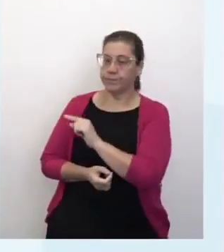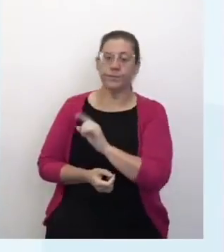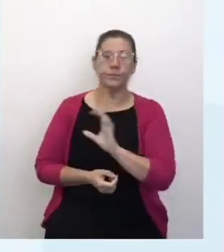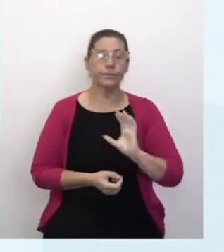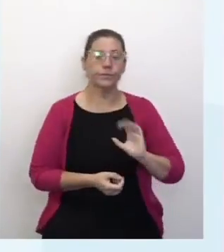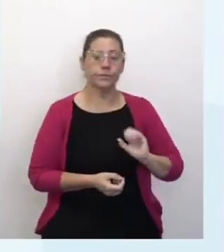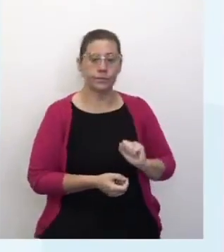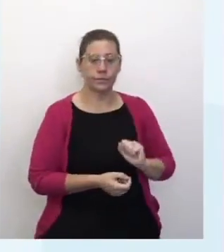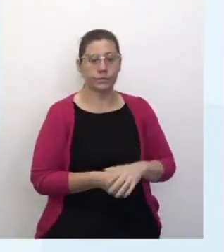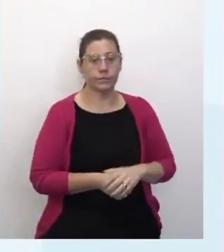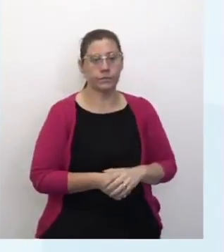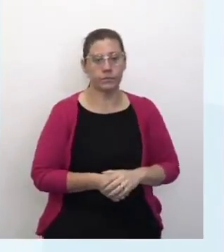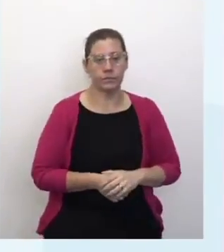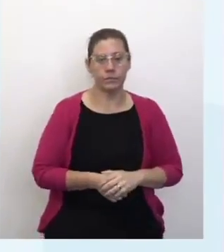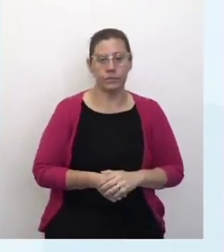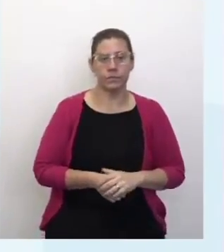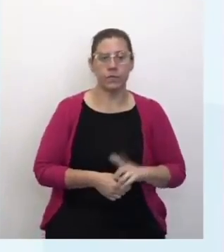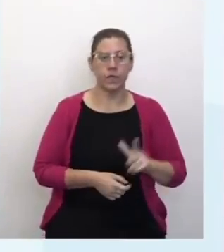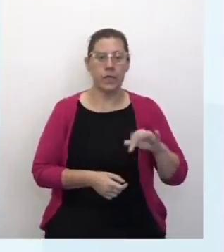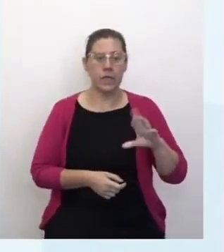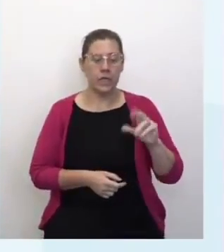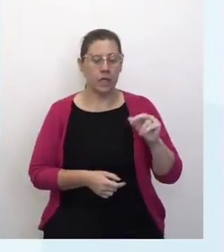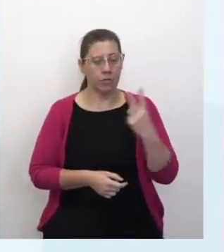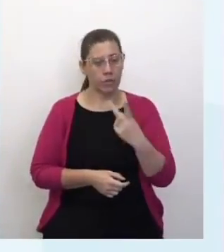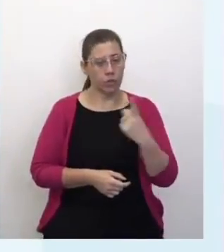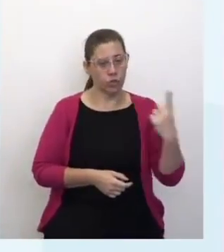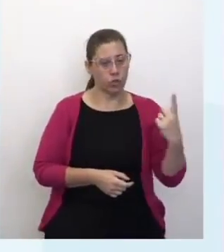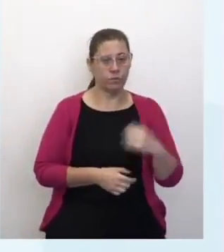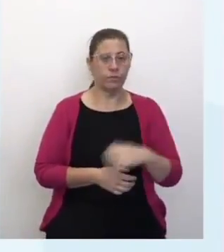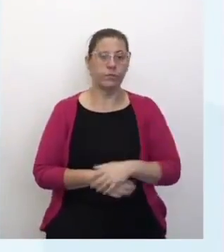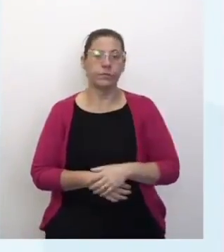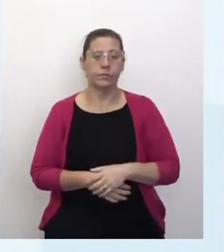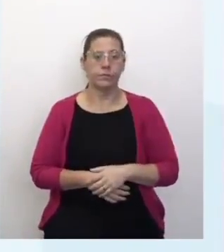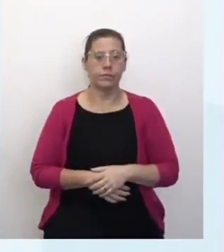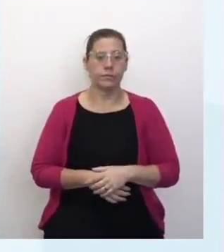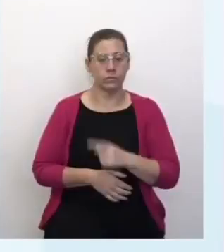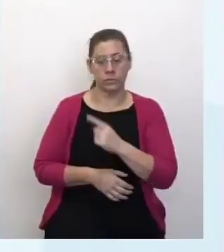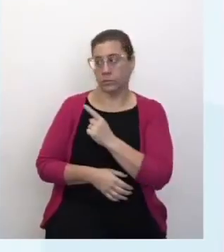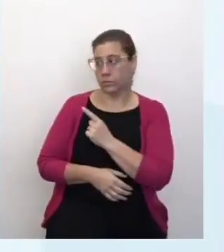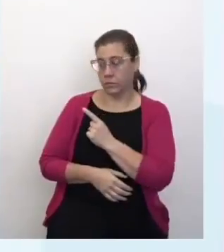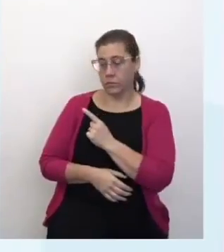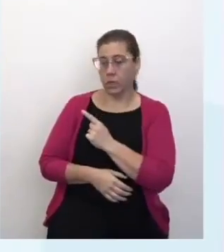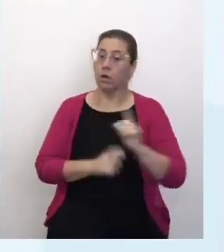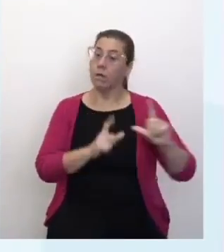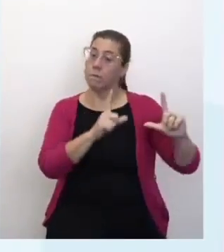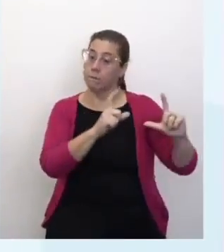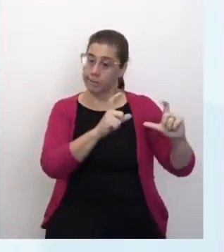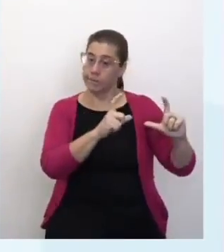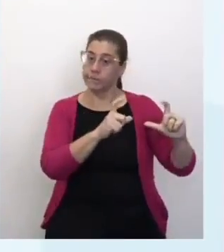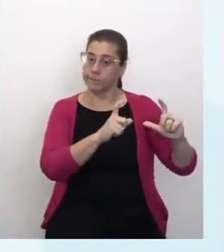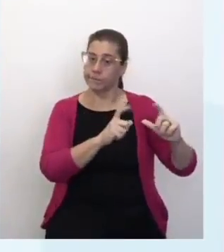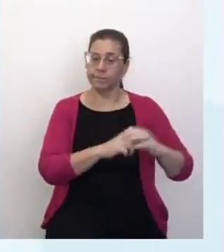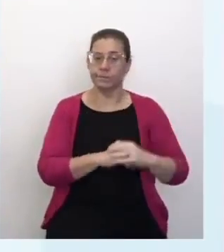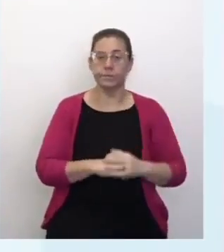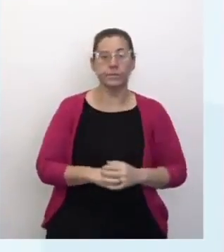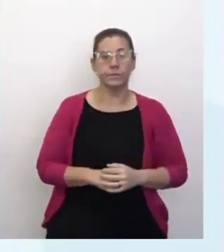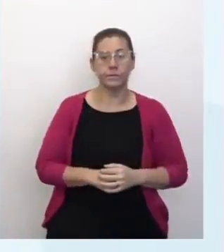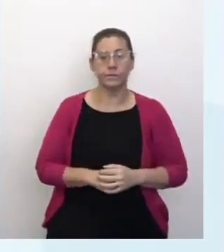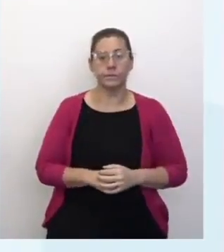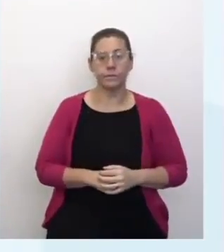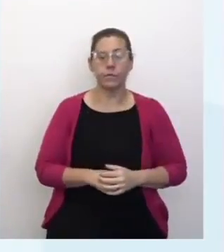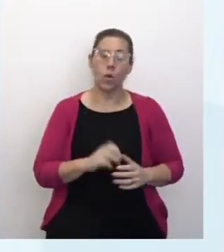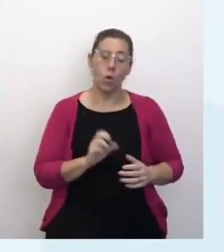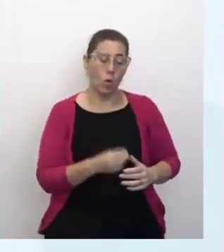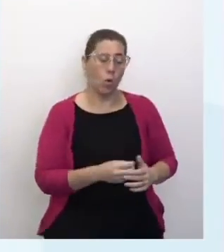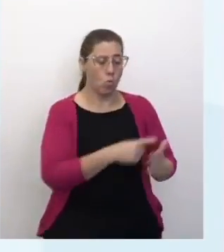A Lira 21, do Tomás Antônio Gonzaga, está acompanhando aí em casa? Deixa essa tela aí, printa, se for o caso, tá? Mas tem no seu caderno do